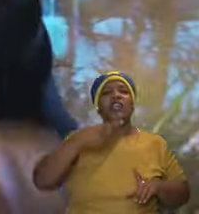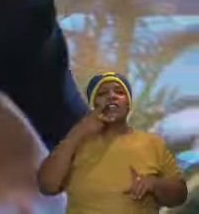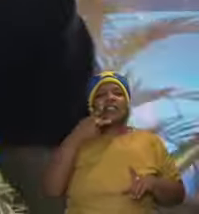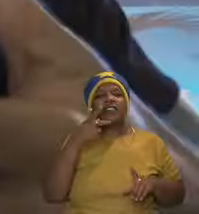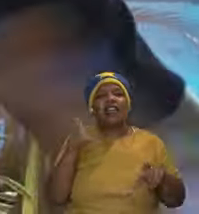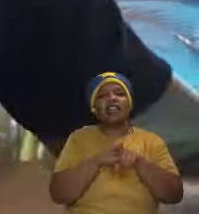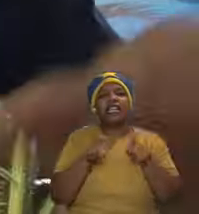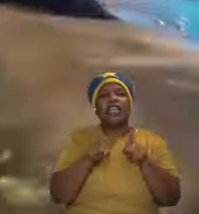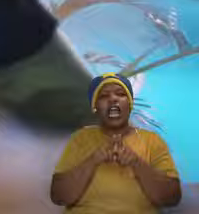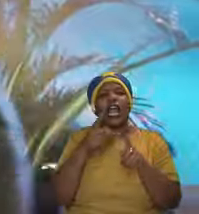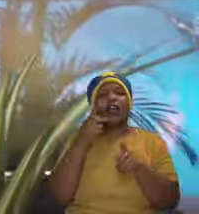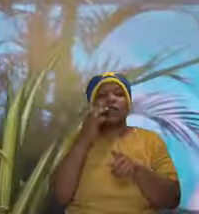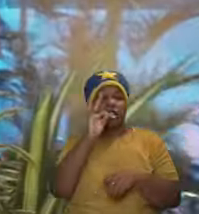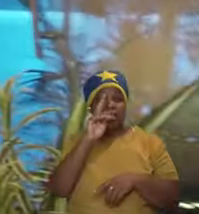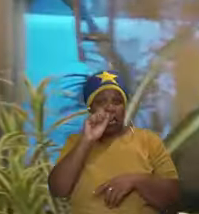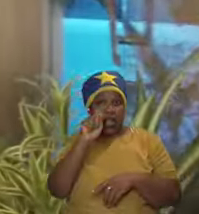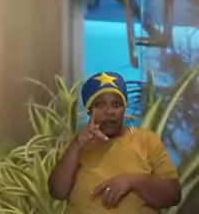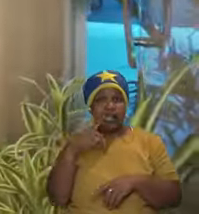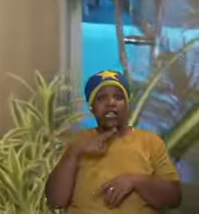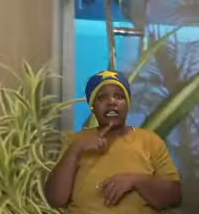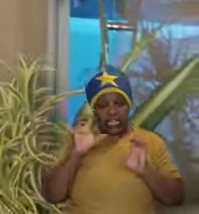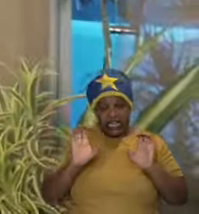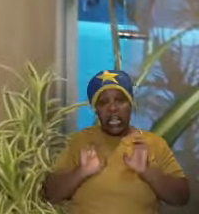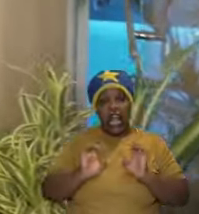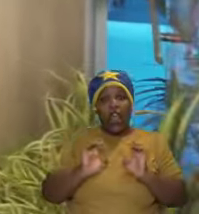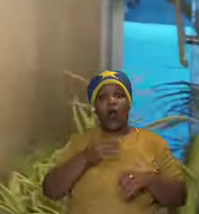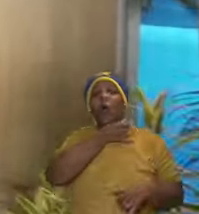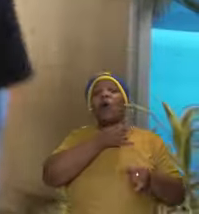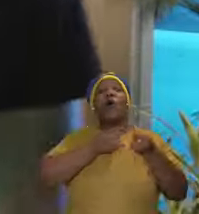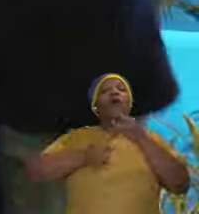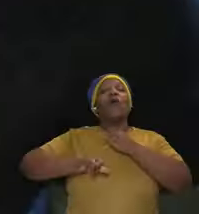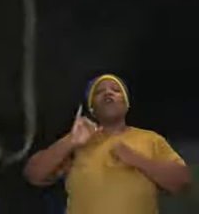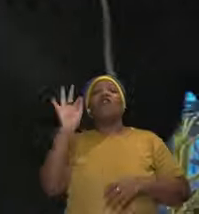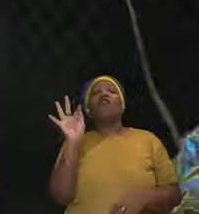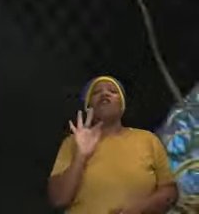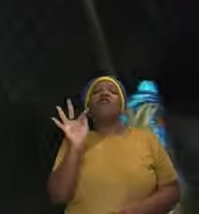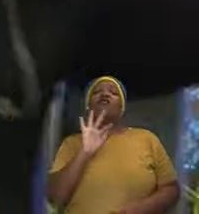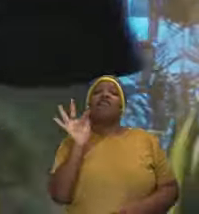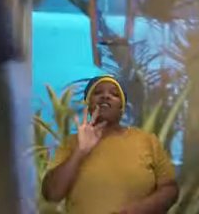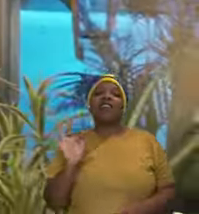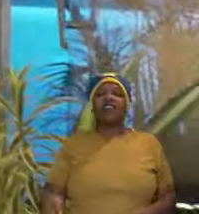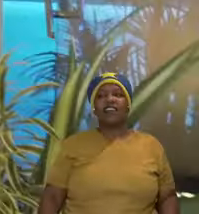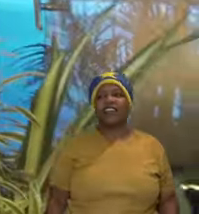com bass, um trap da vez, new hat com perfume francês. Yeah.